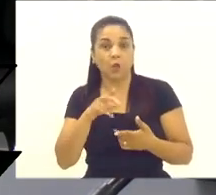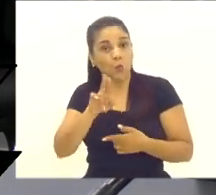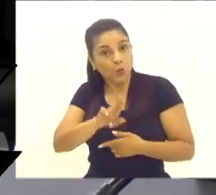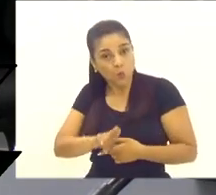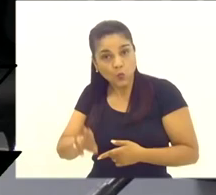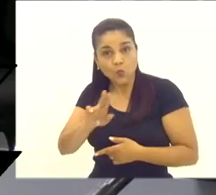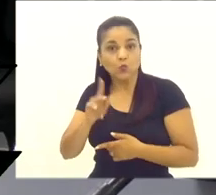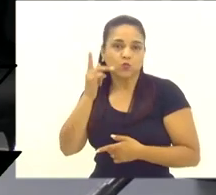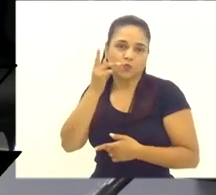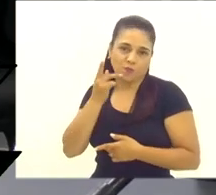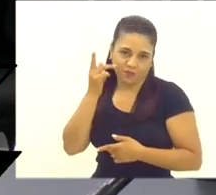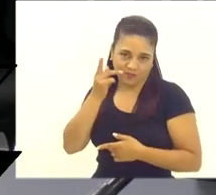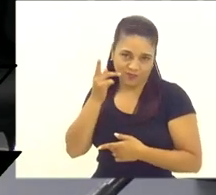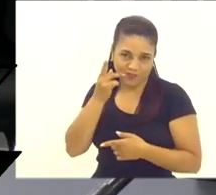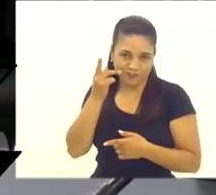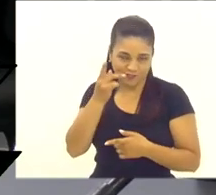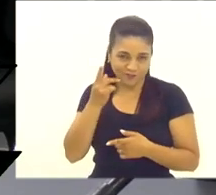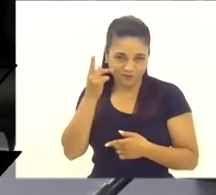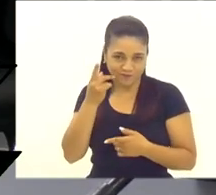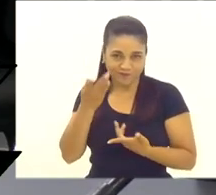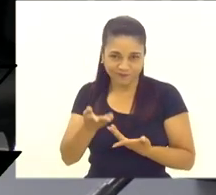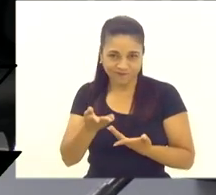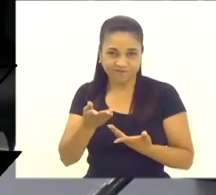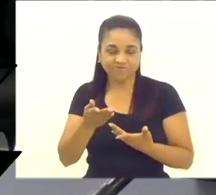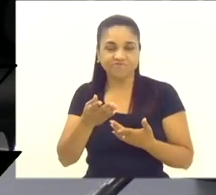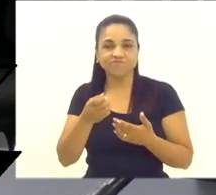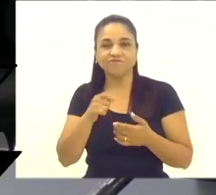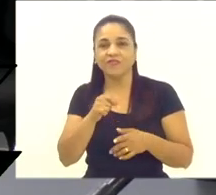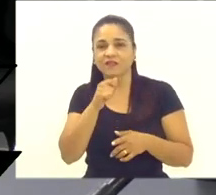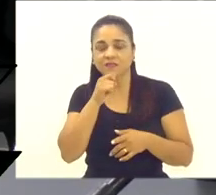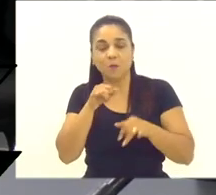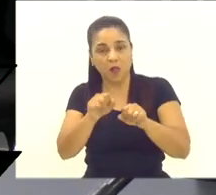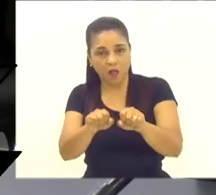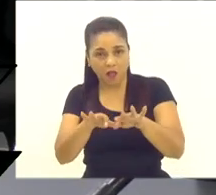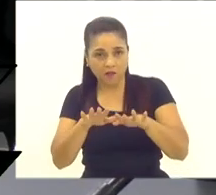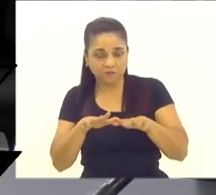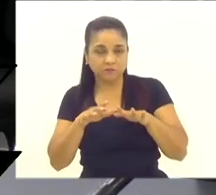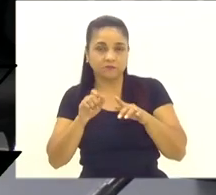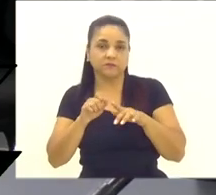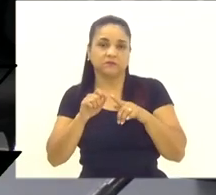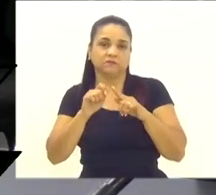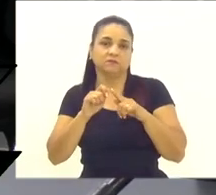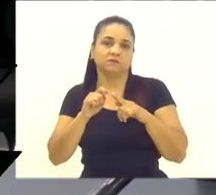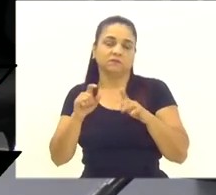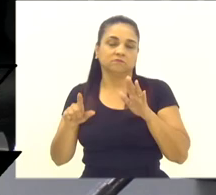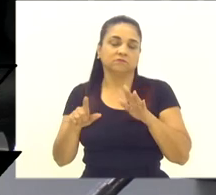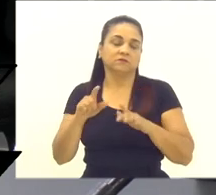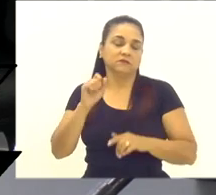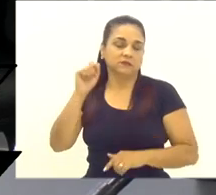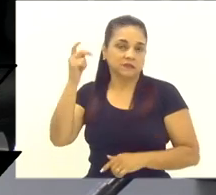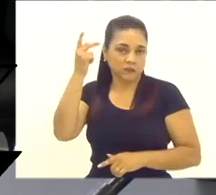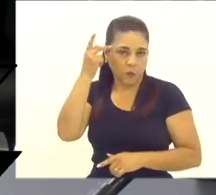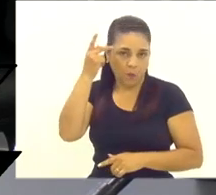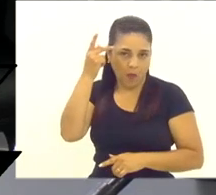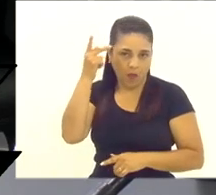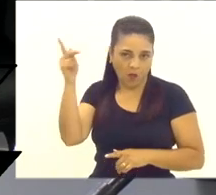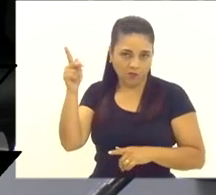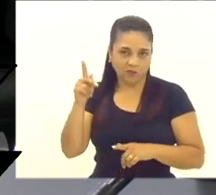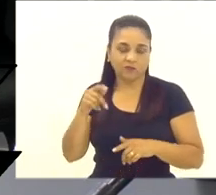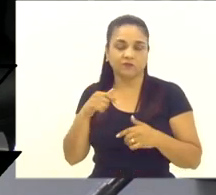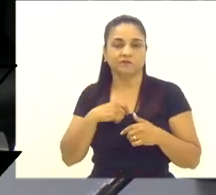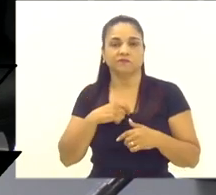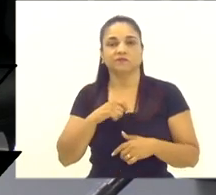político disso né na Assembleia Legislativa em São Paulo você tinha alguns